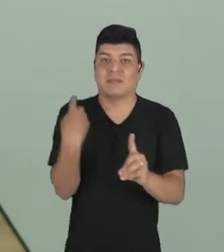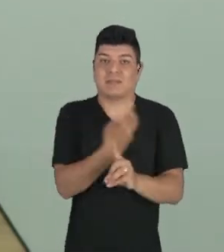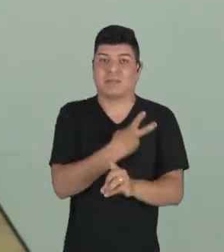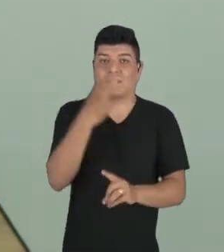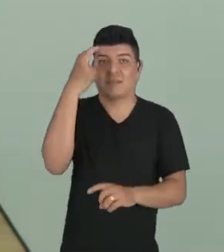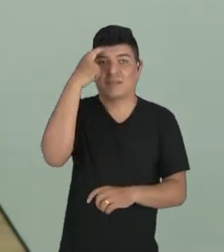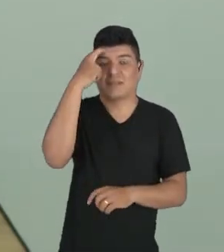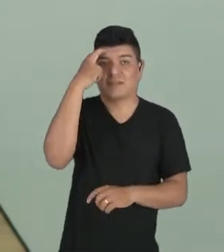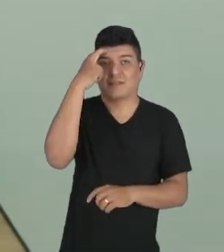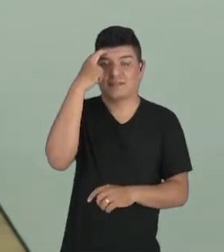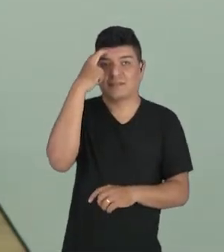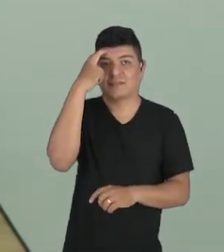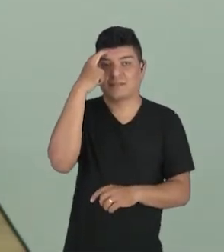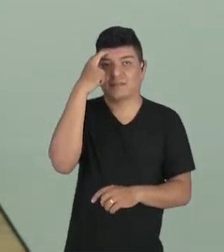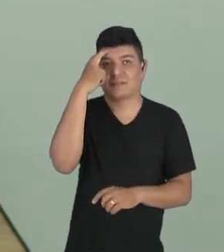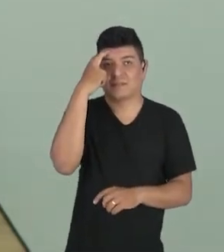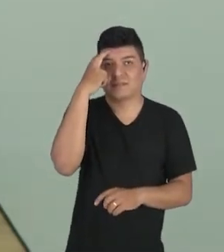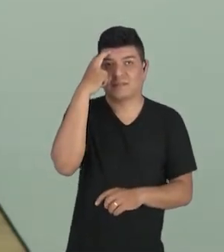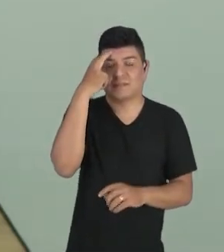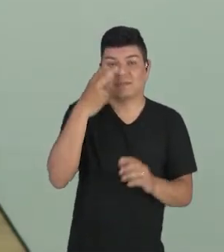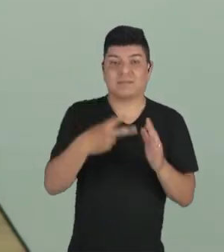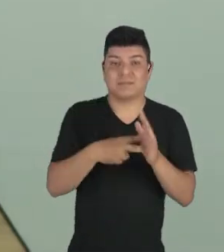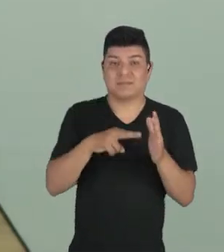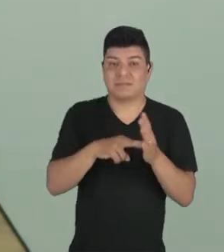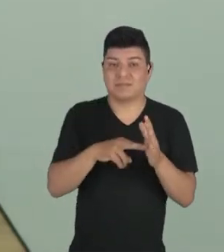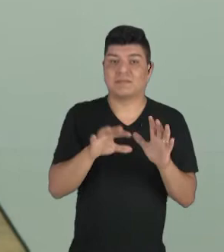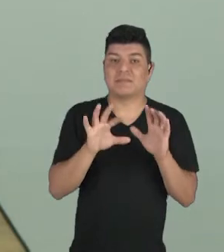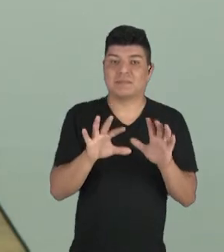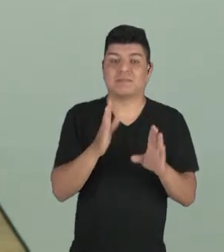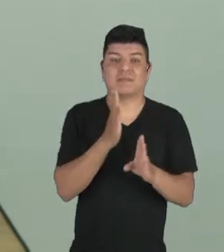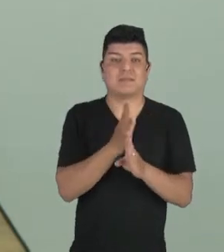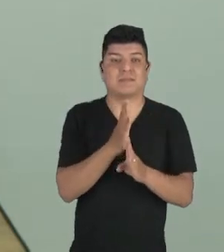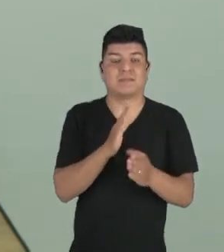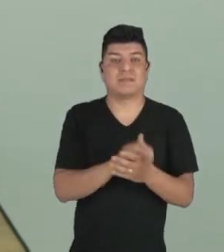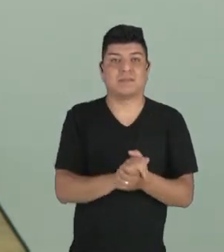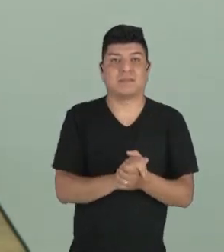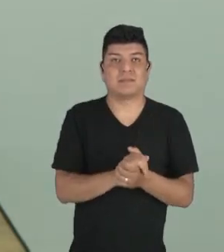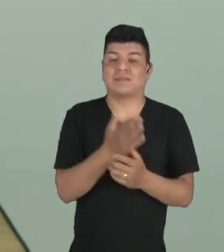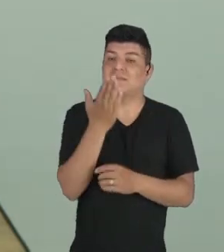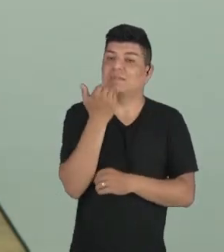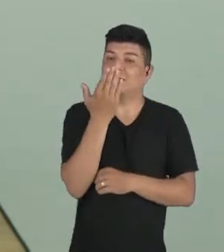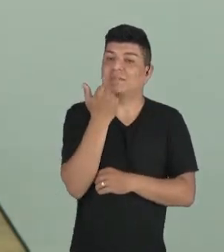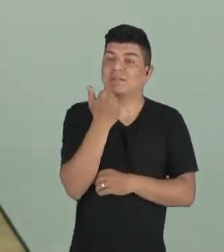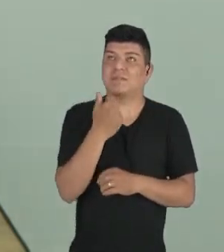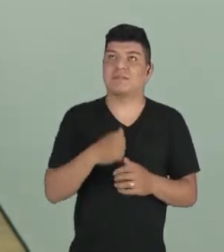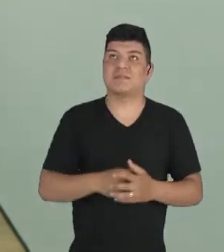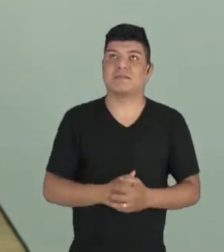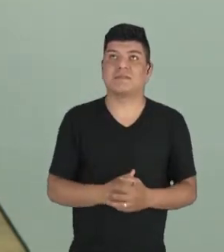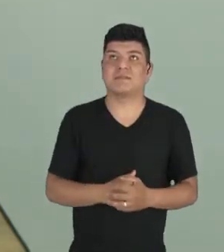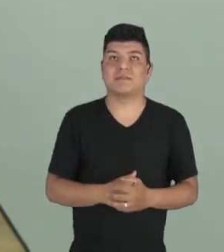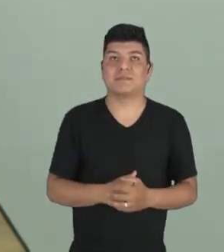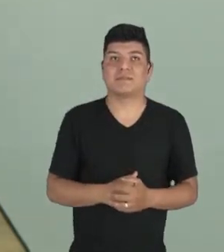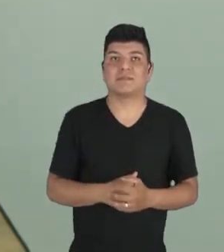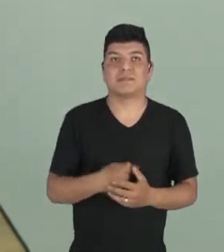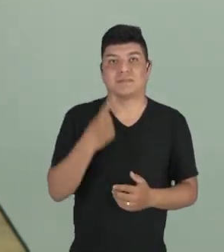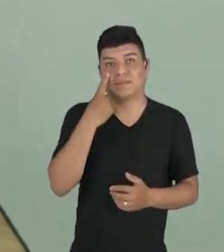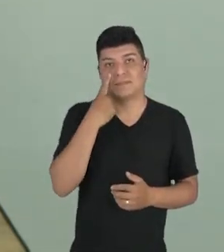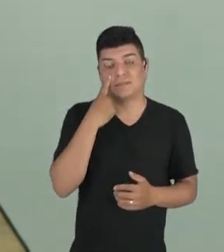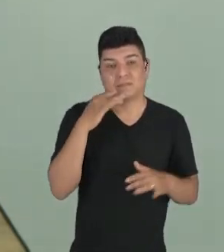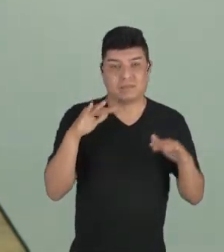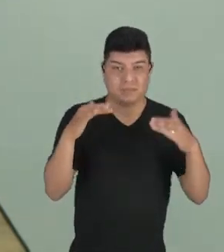cultura de uma forma muito significativa por meio da alimentação. Veja aqui